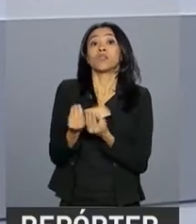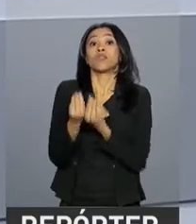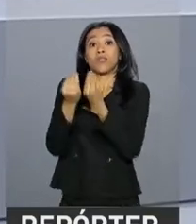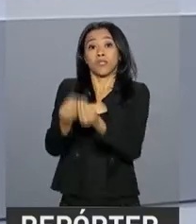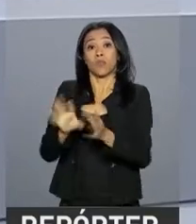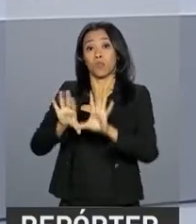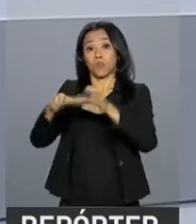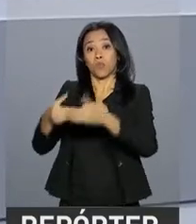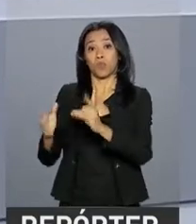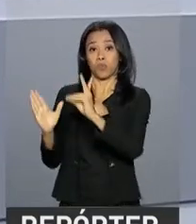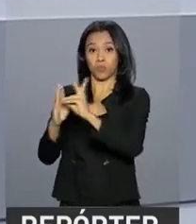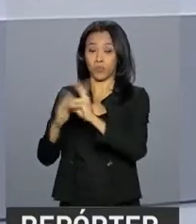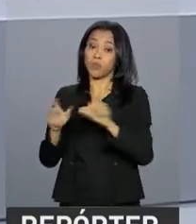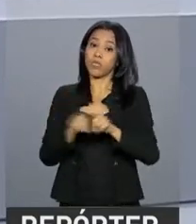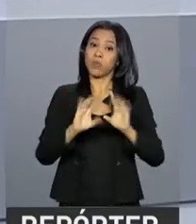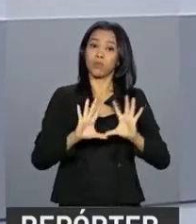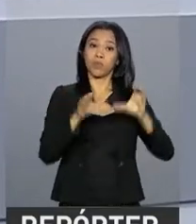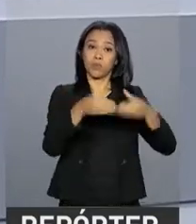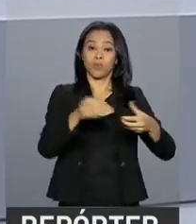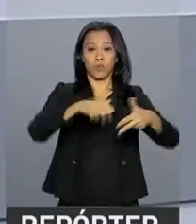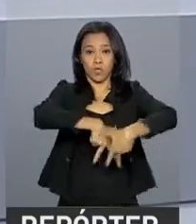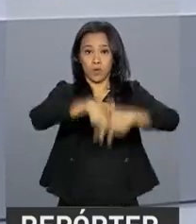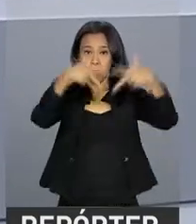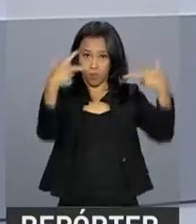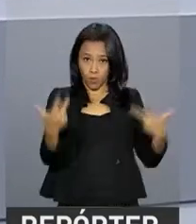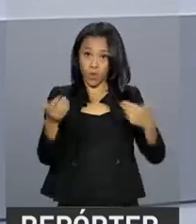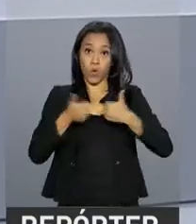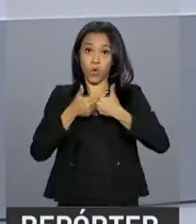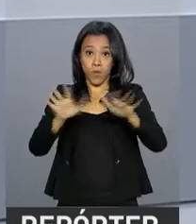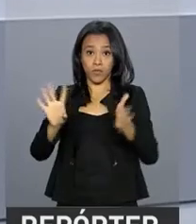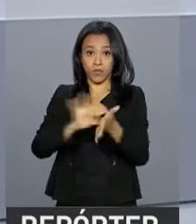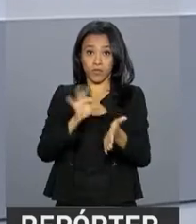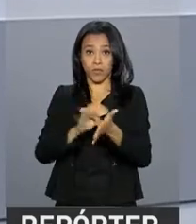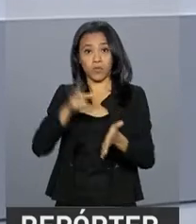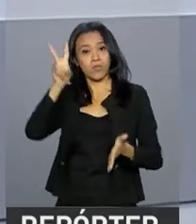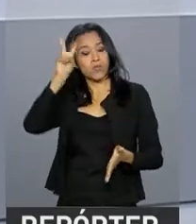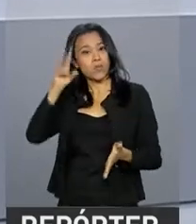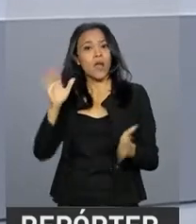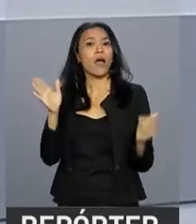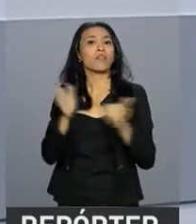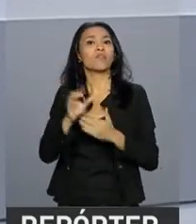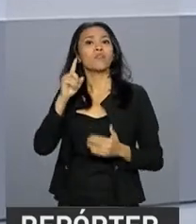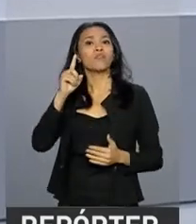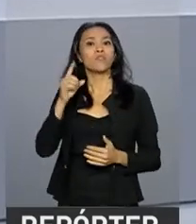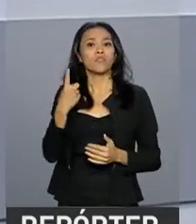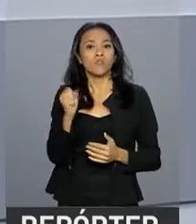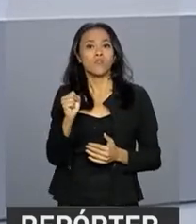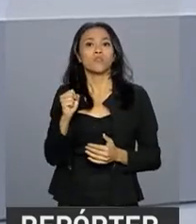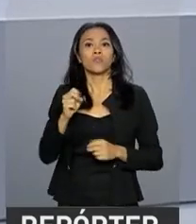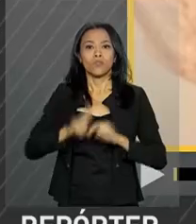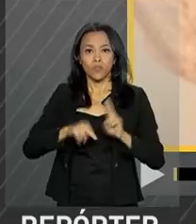As inscrições começam na próxima segunda-feira, 18 de junho, e vão até 31 de agosto.